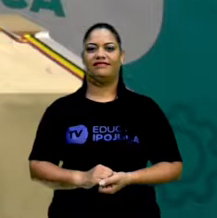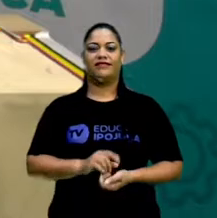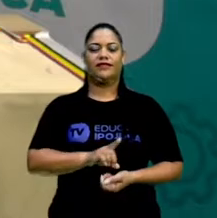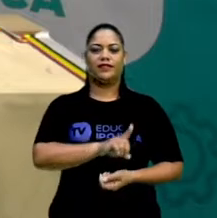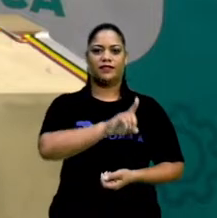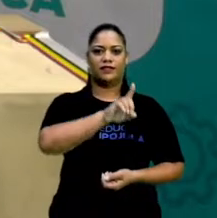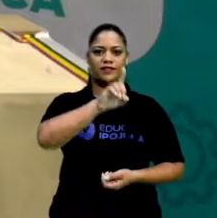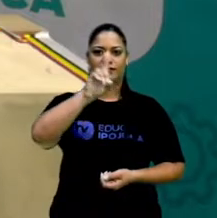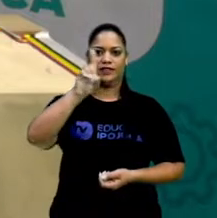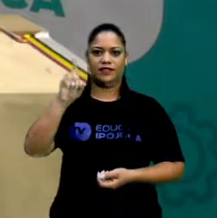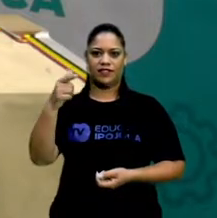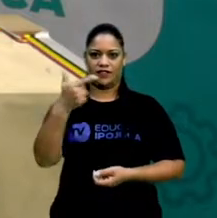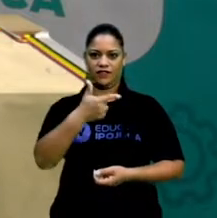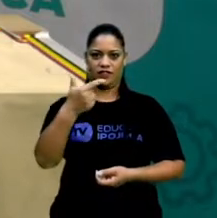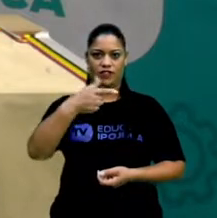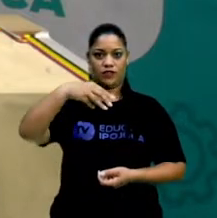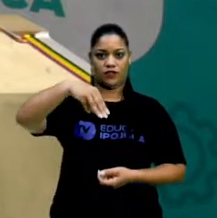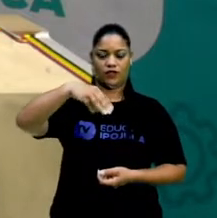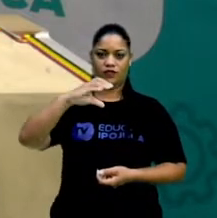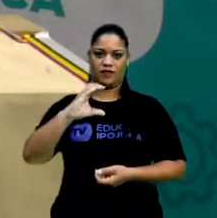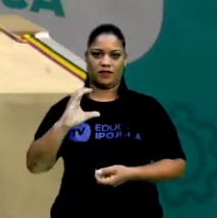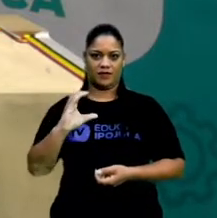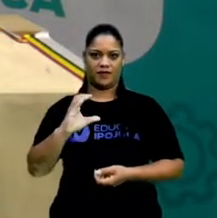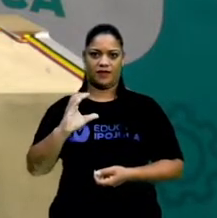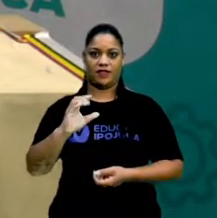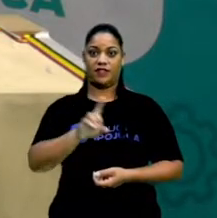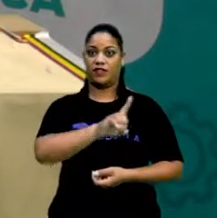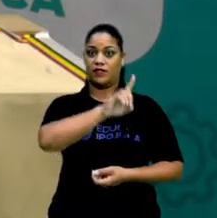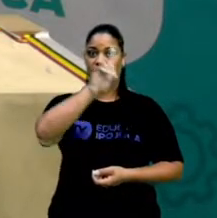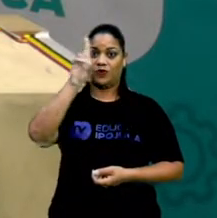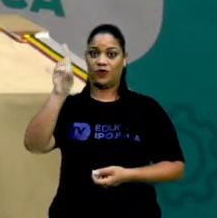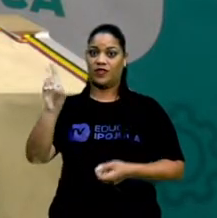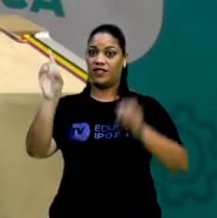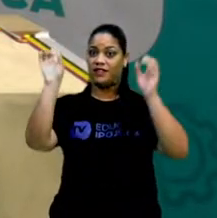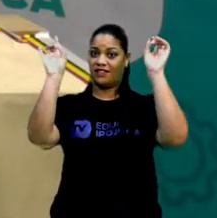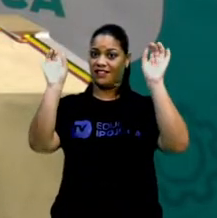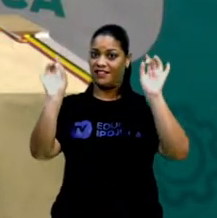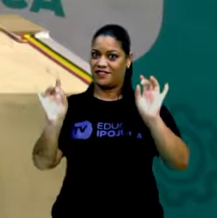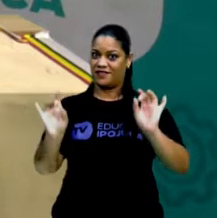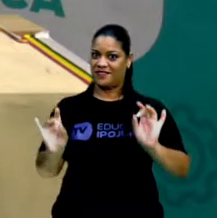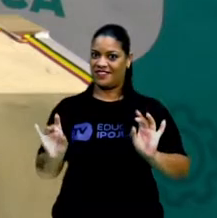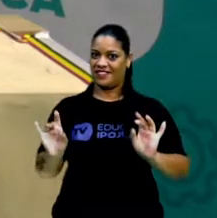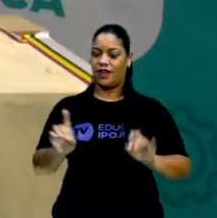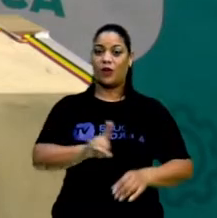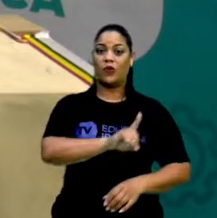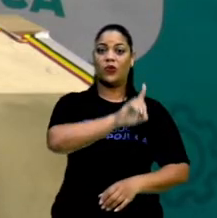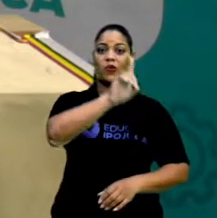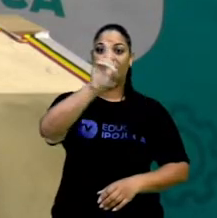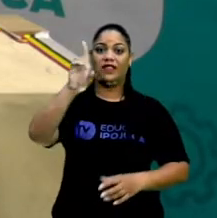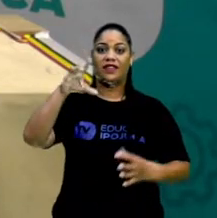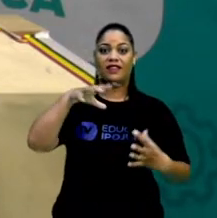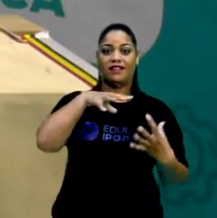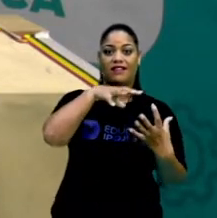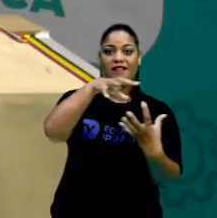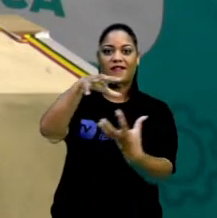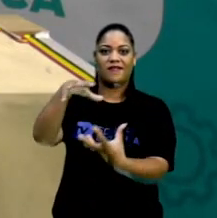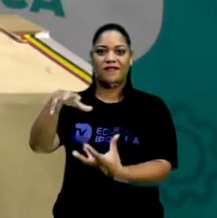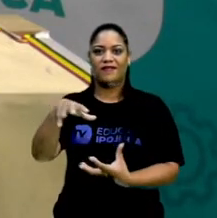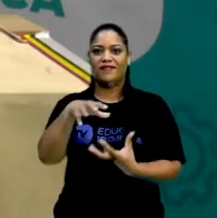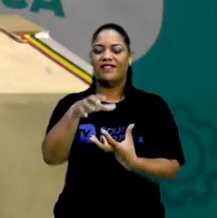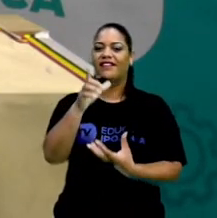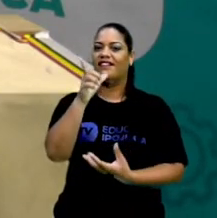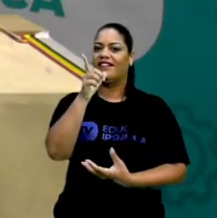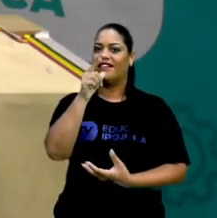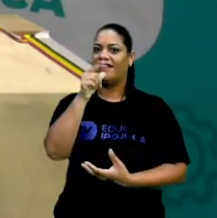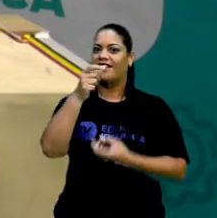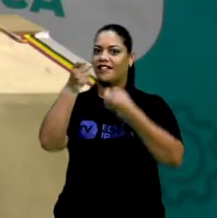No dia 22 de março, celebramos o dia especial. É o Dia Mundial da Água.